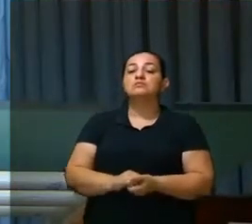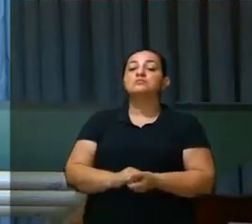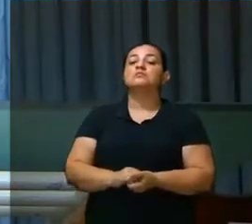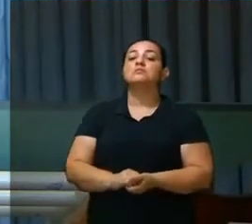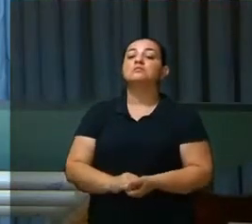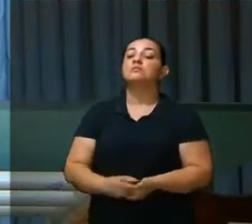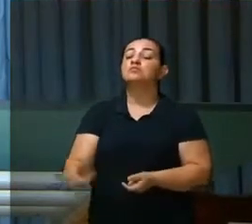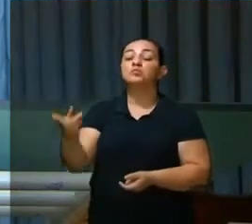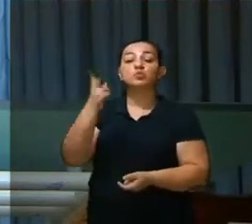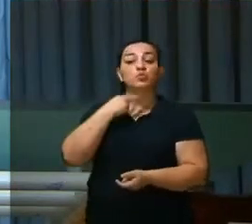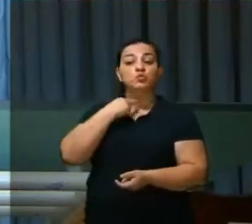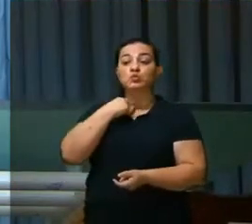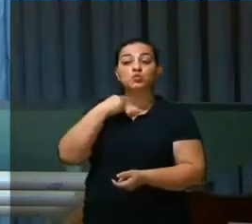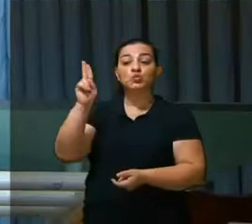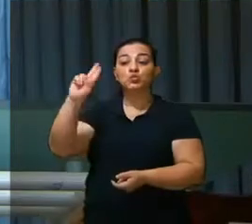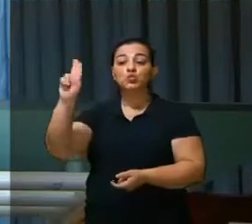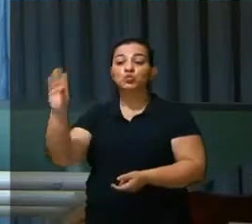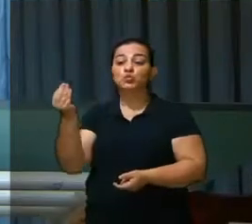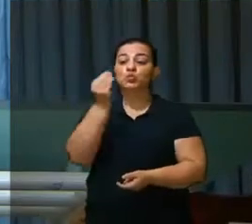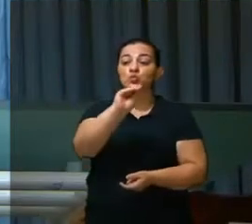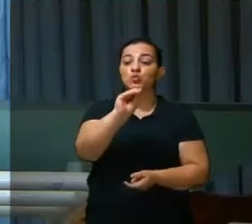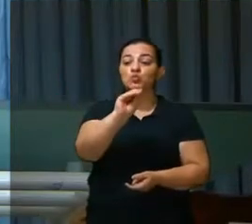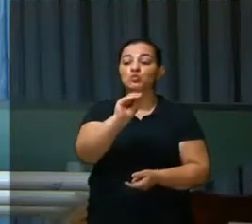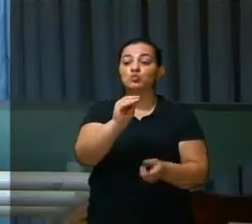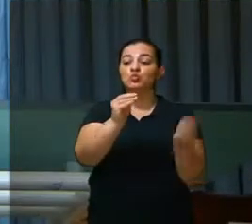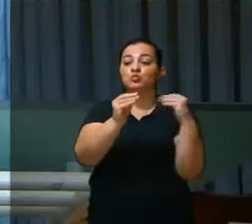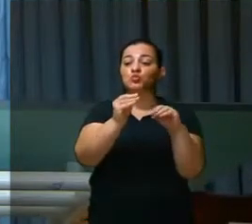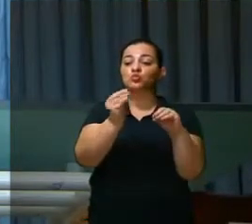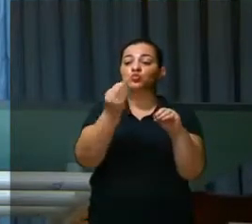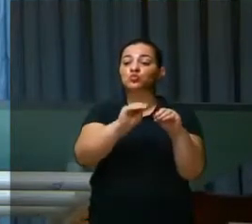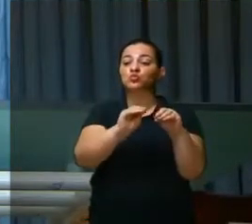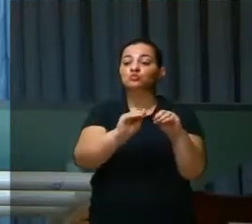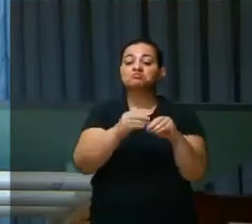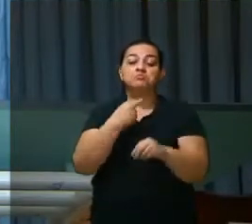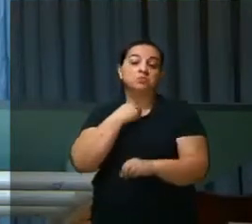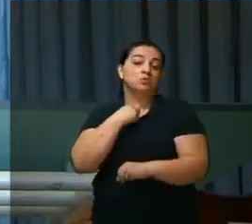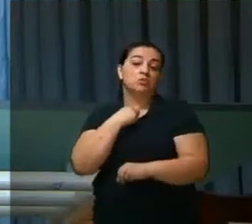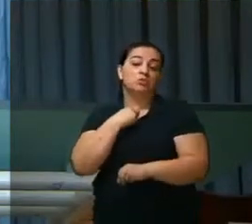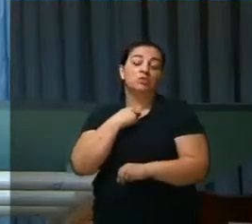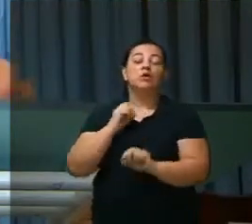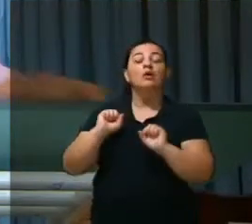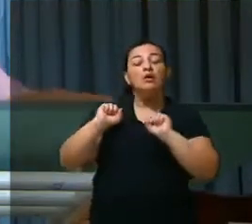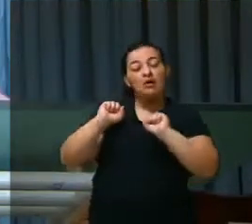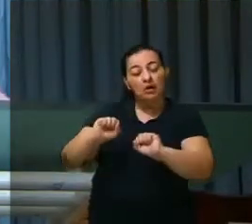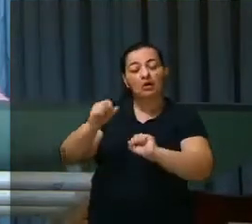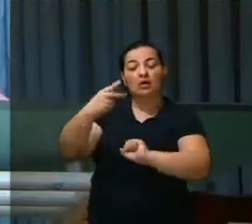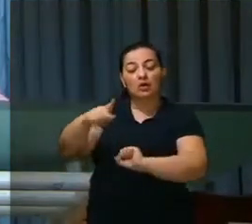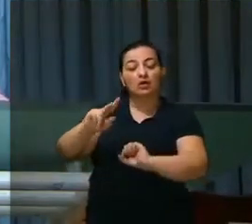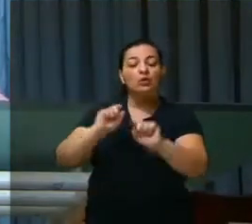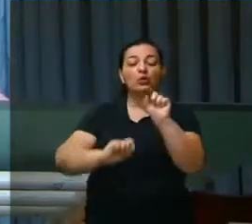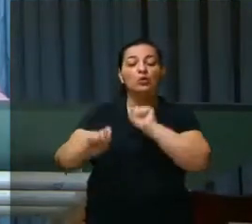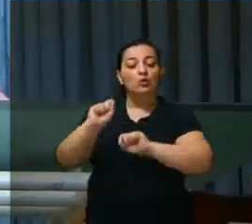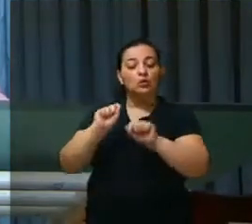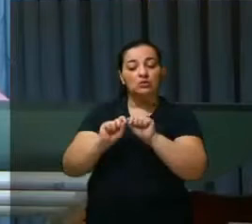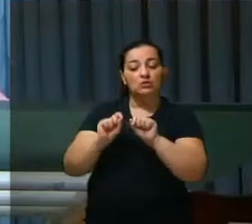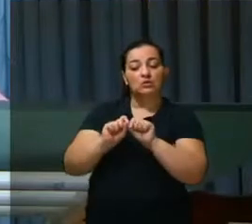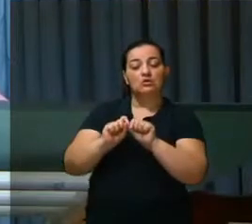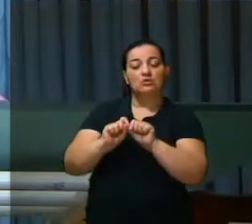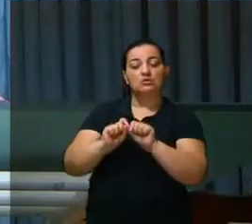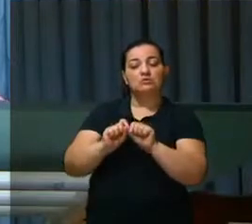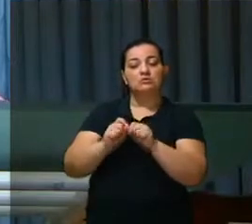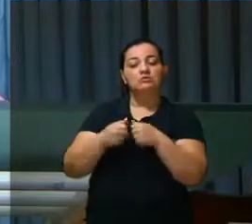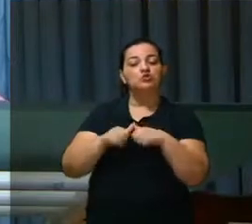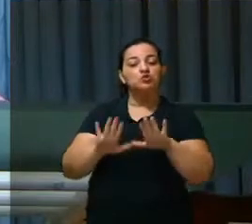e ele não pode colocar o nome então e você pode mãos Já